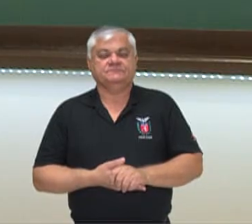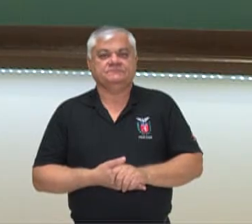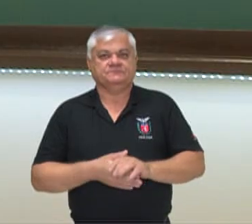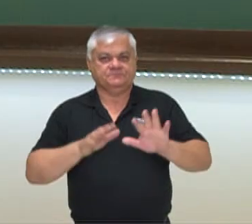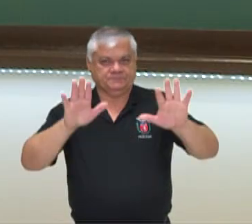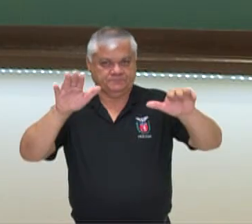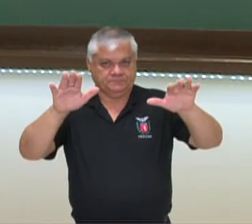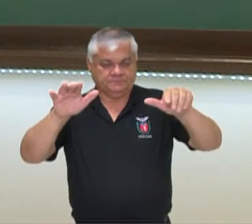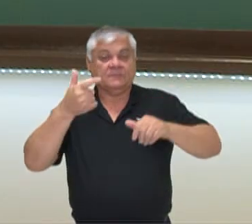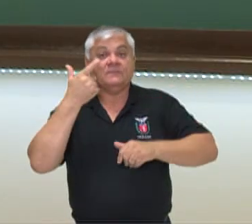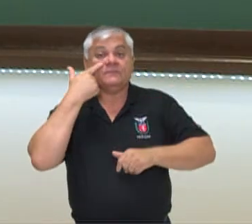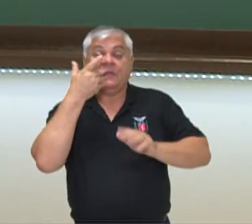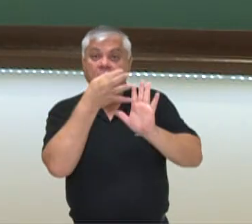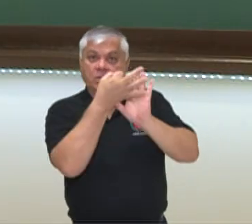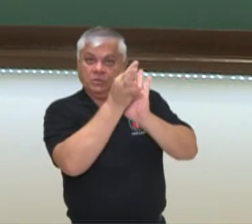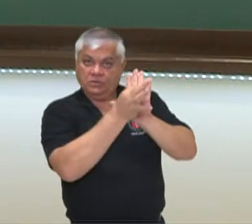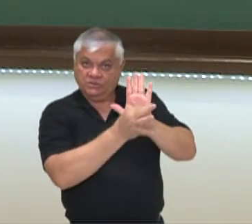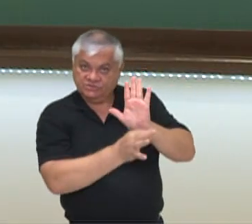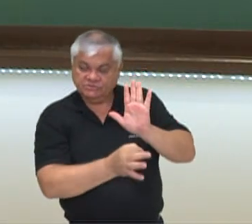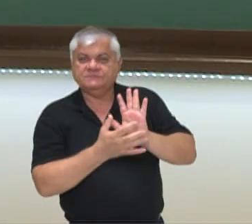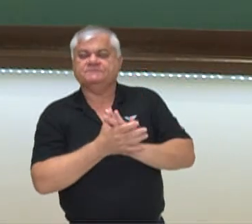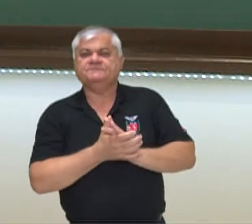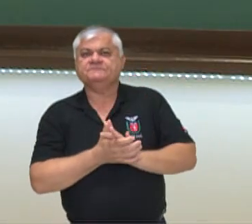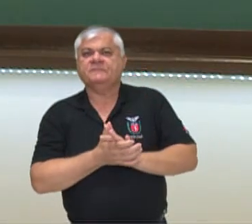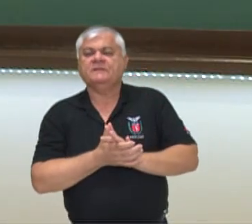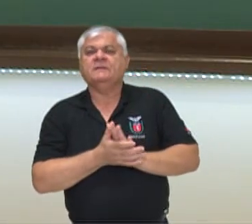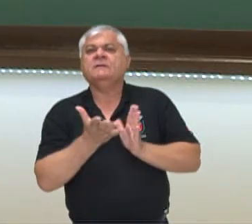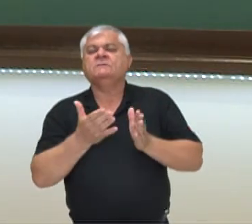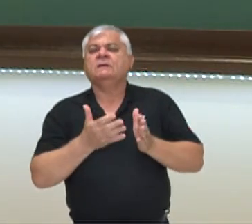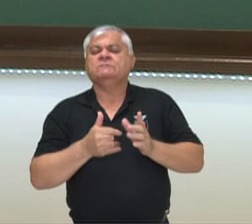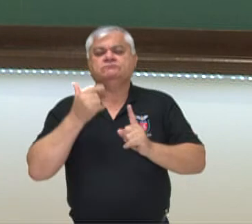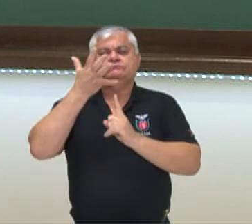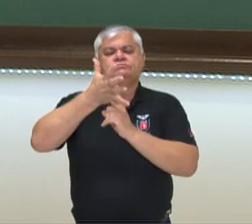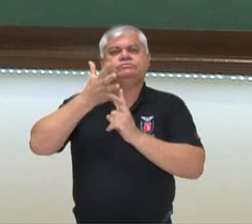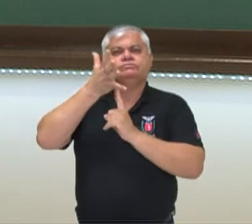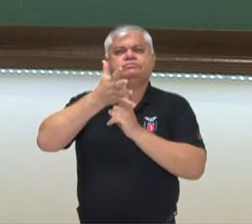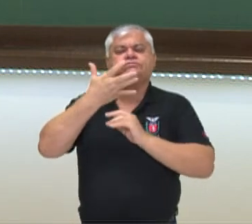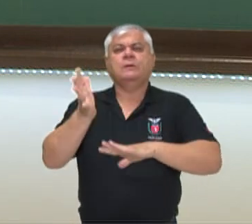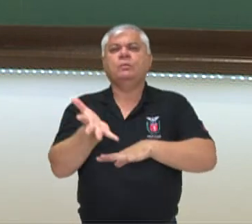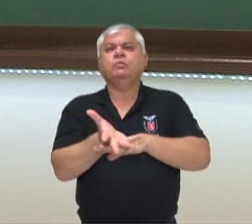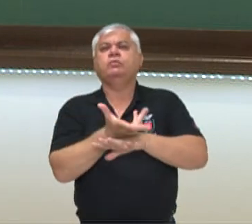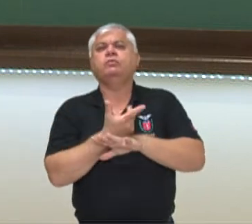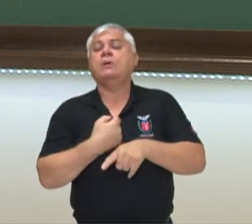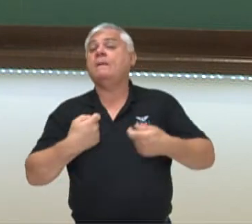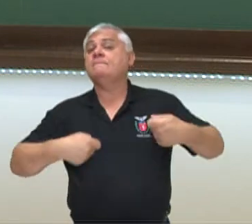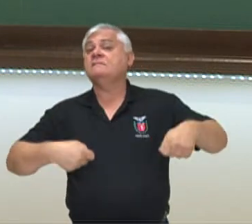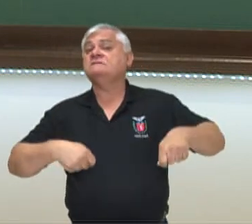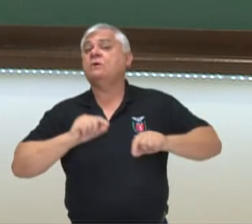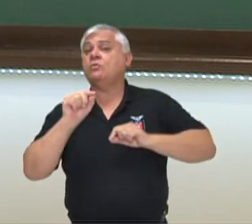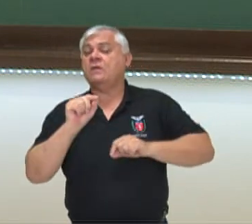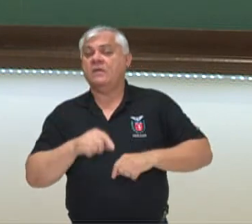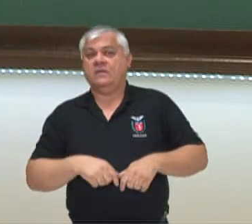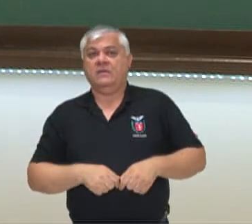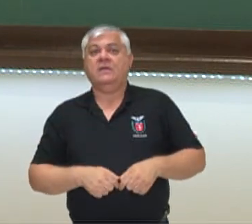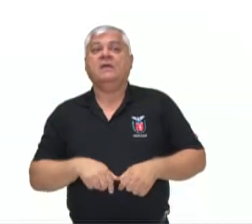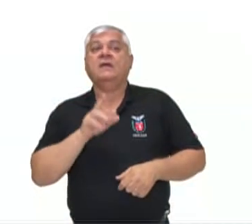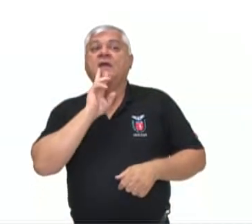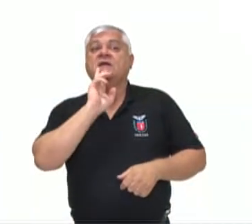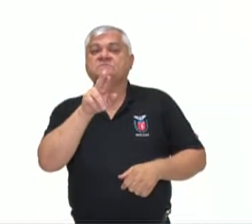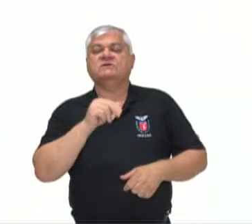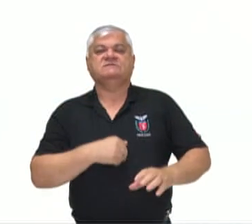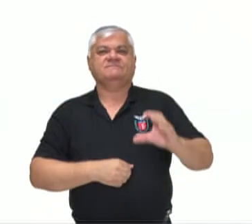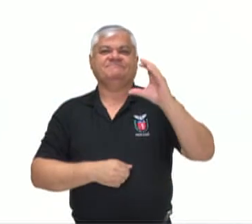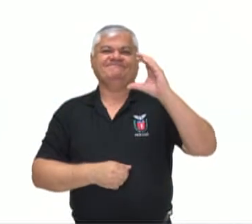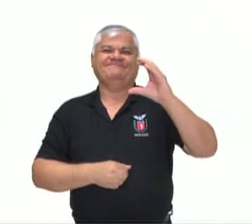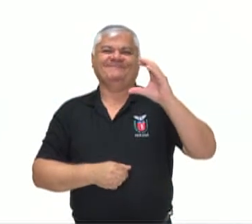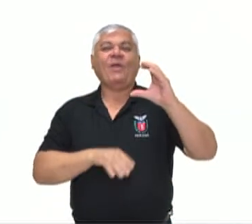Pessoal, vamos então corrigir a nossa atividade, né? Para desenvolver uma boa oratória é necessário, né, entre as alternativas aqui, ó,